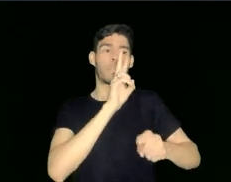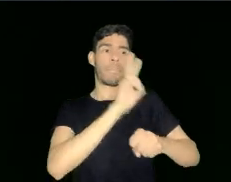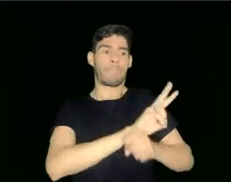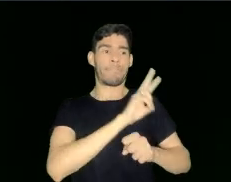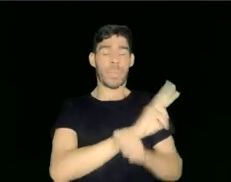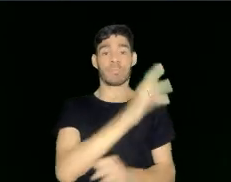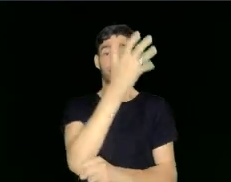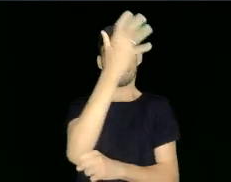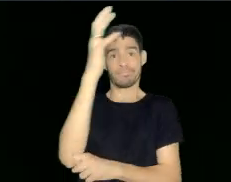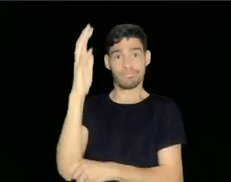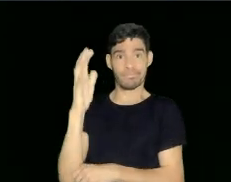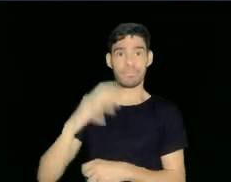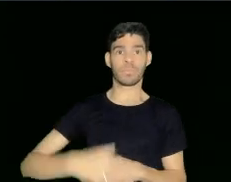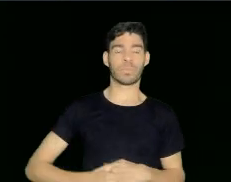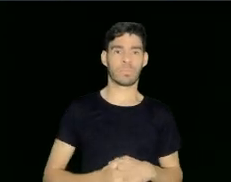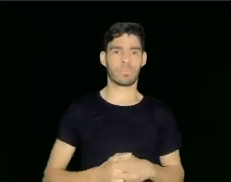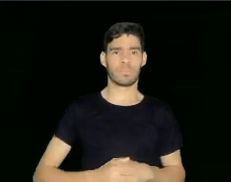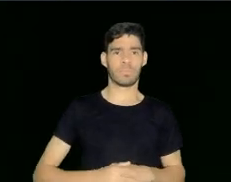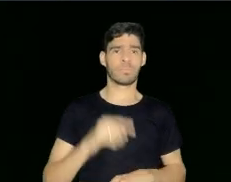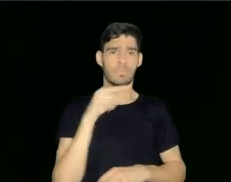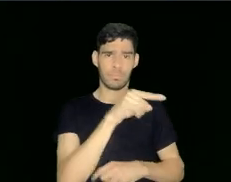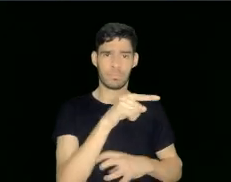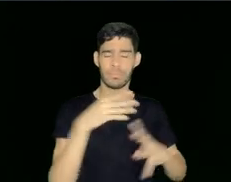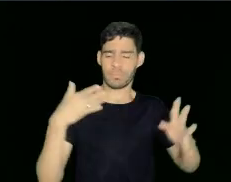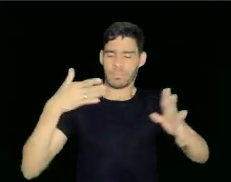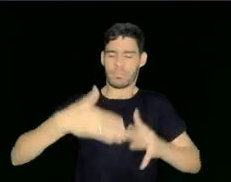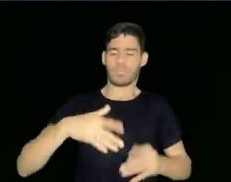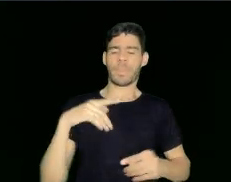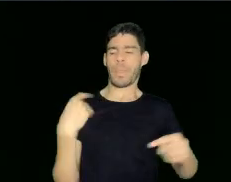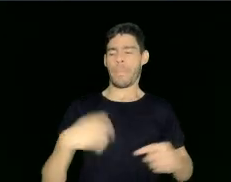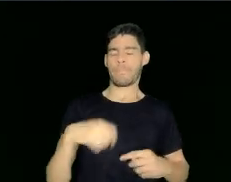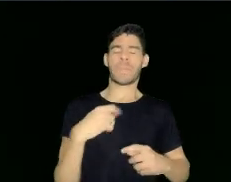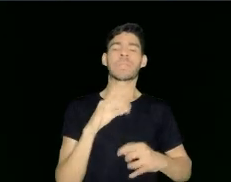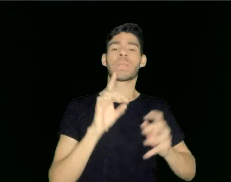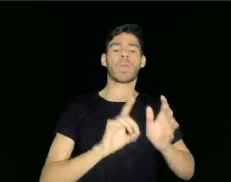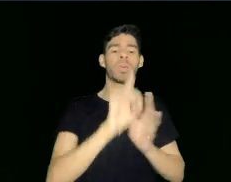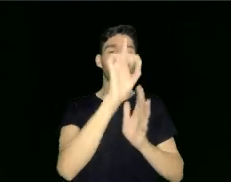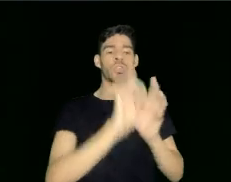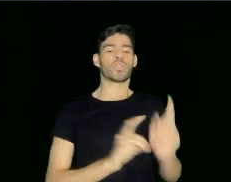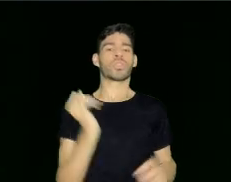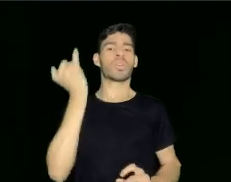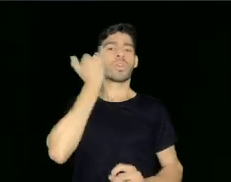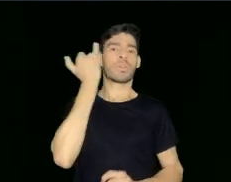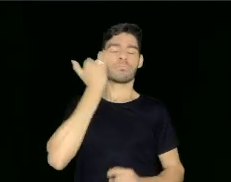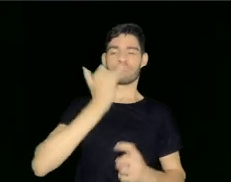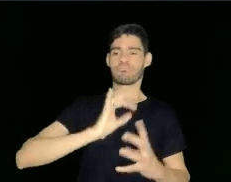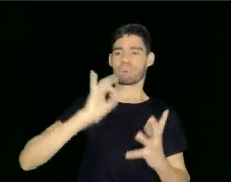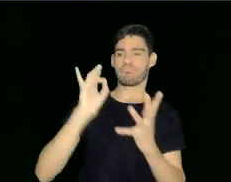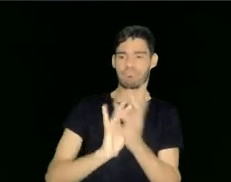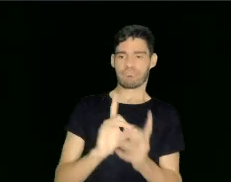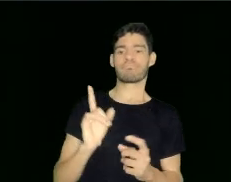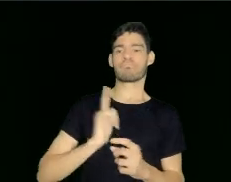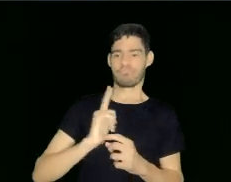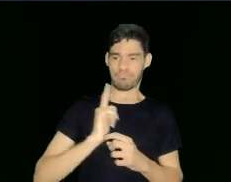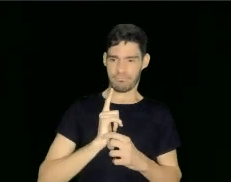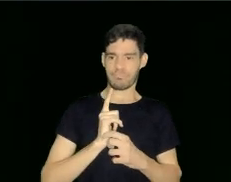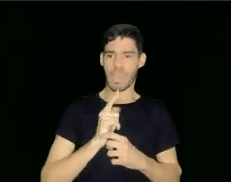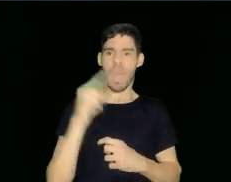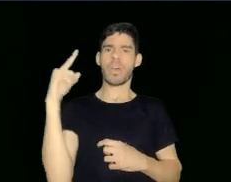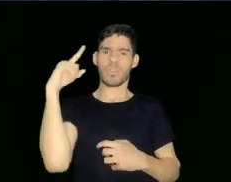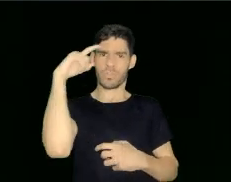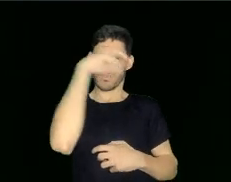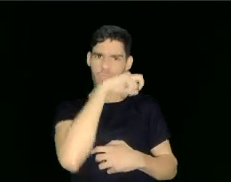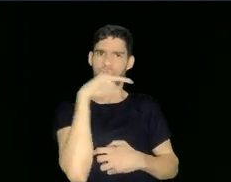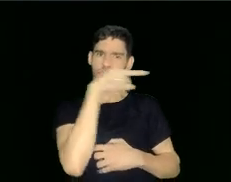exemplo, naquelas que dizem respeito à proteção do meio ambiente. E para essa participação é necessário que o direito à informação